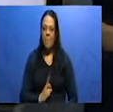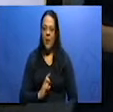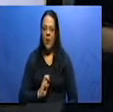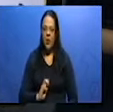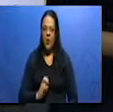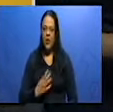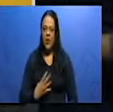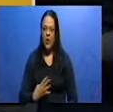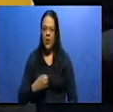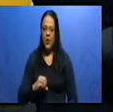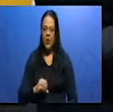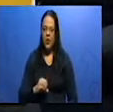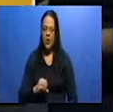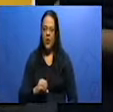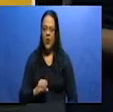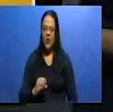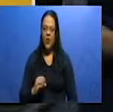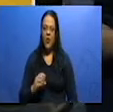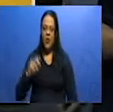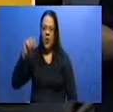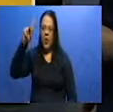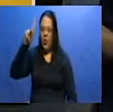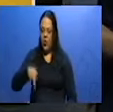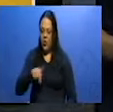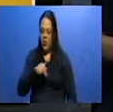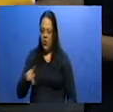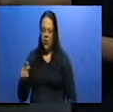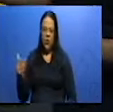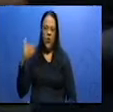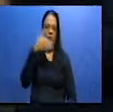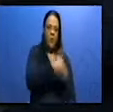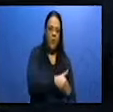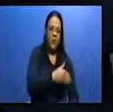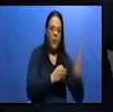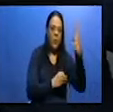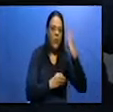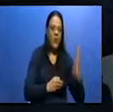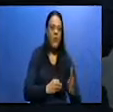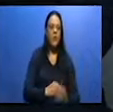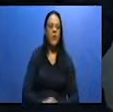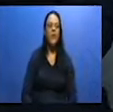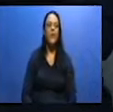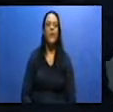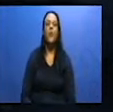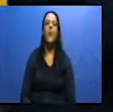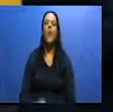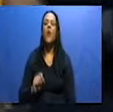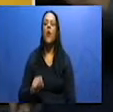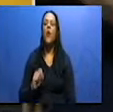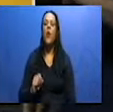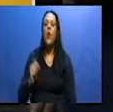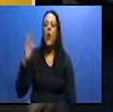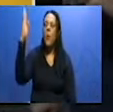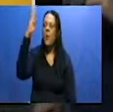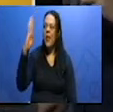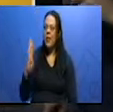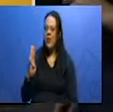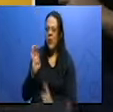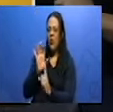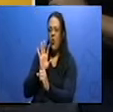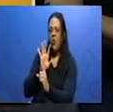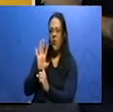no Brasil. E a gente vai dar continuidade agora, o Brasil africano. Você aprendeu que existe um grande número